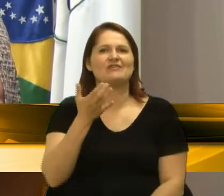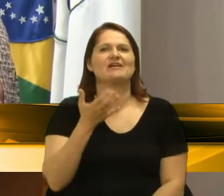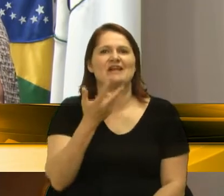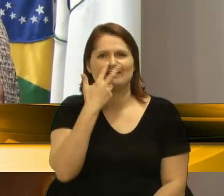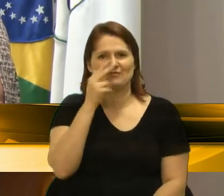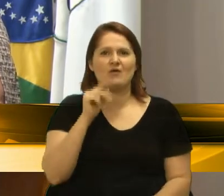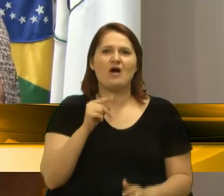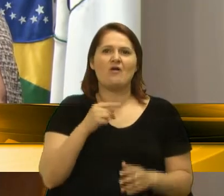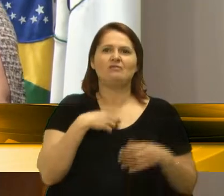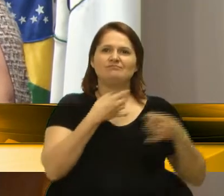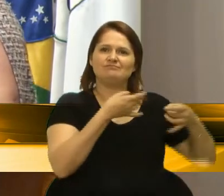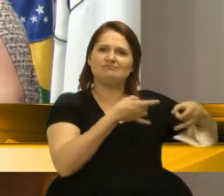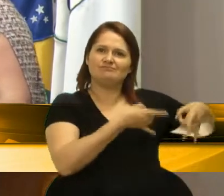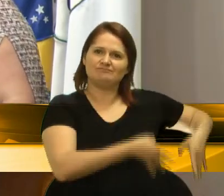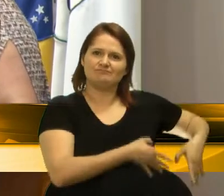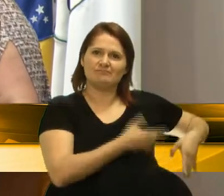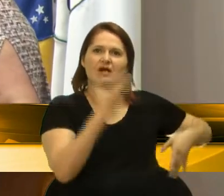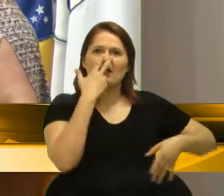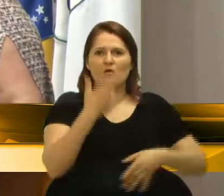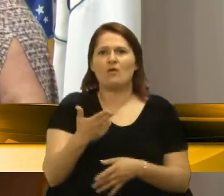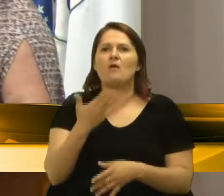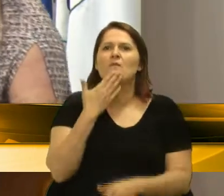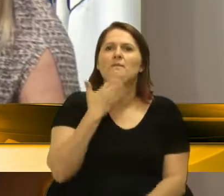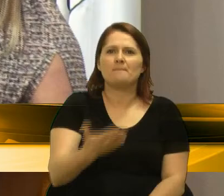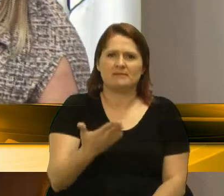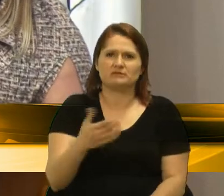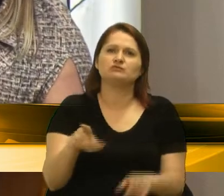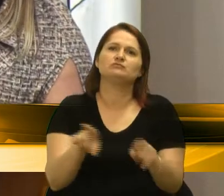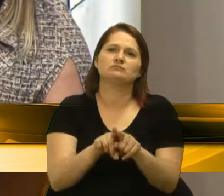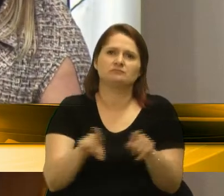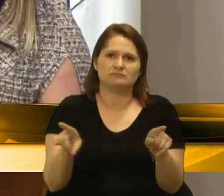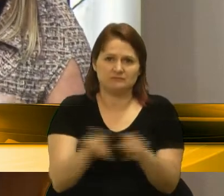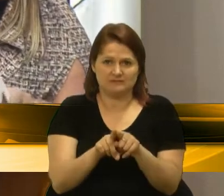renúncia, requereu a renúncia do prefeito.